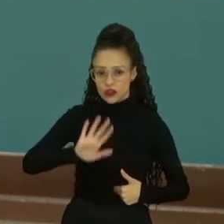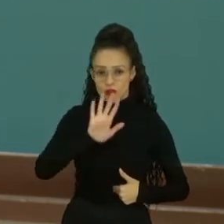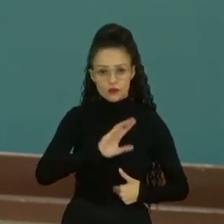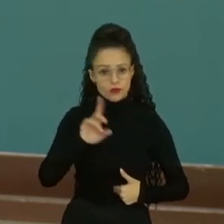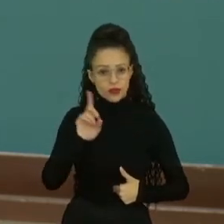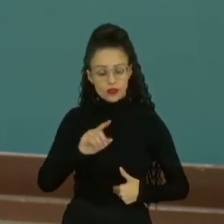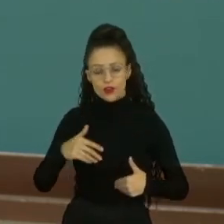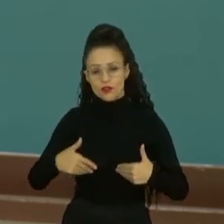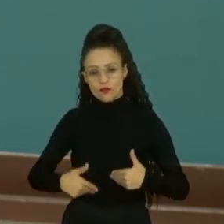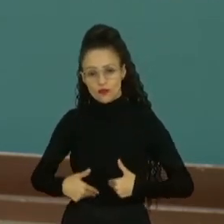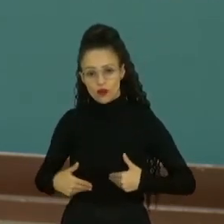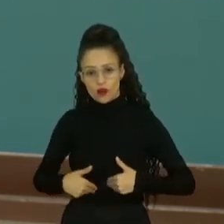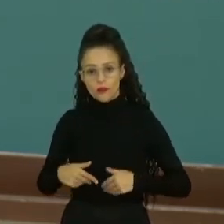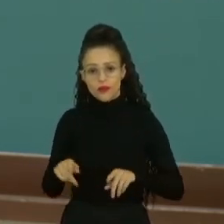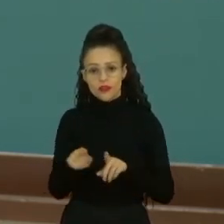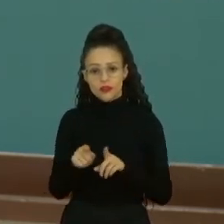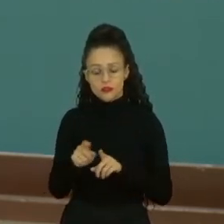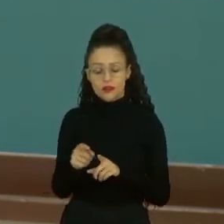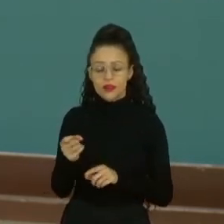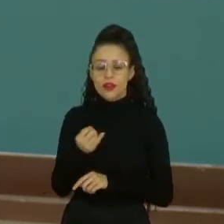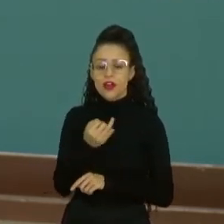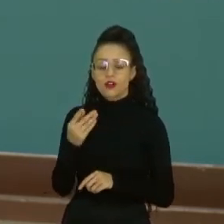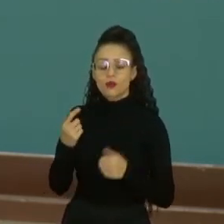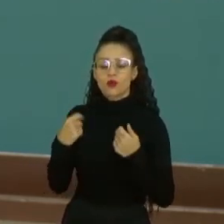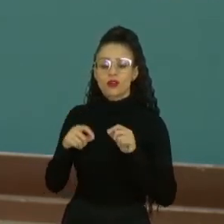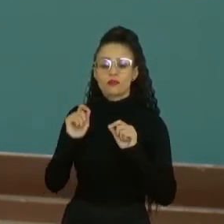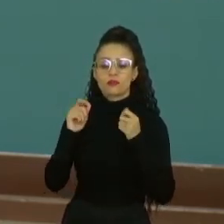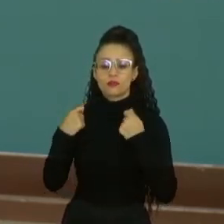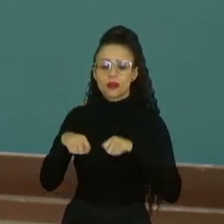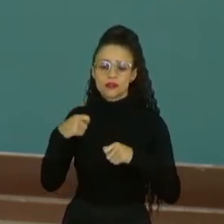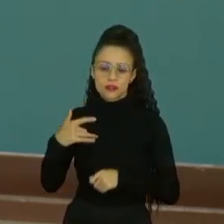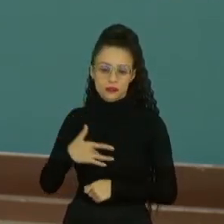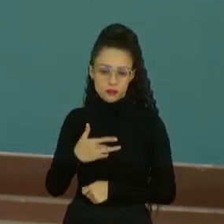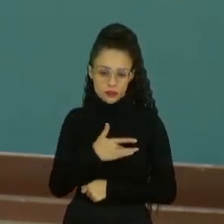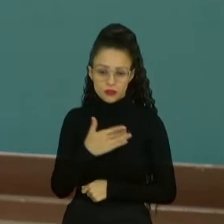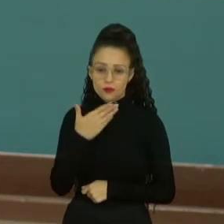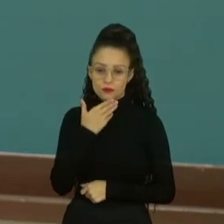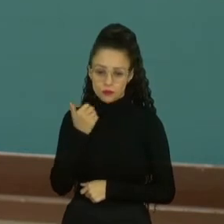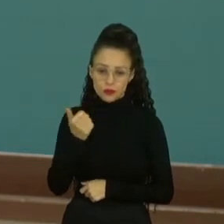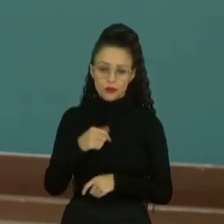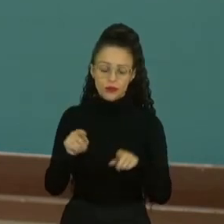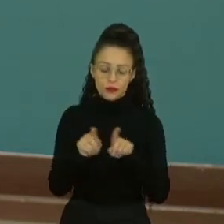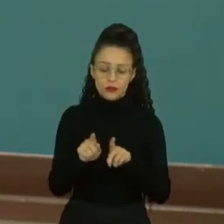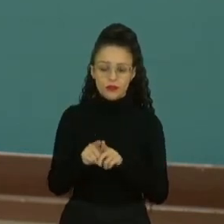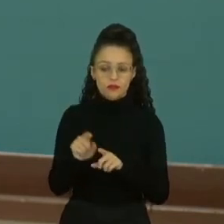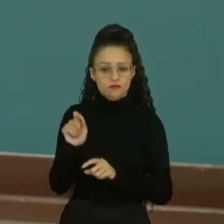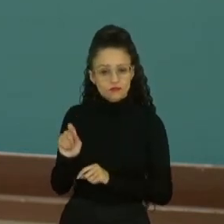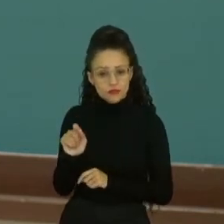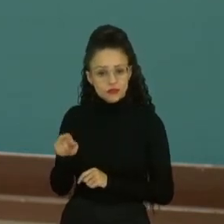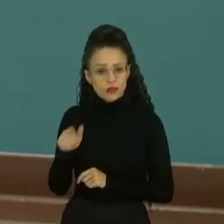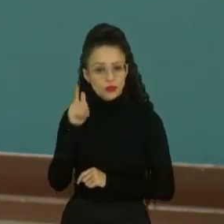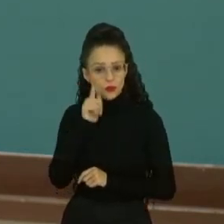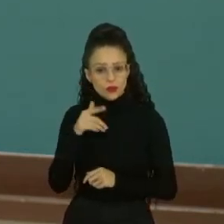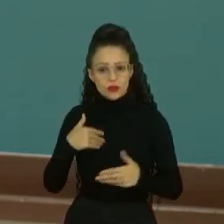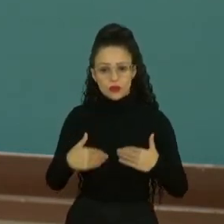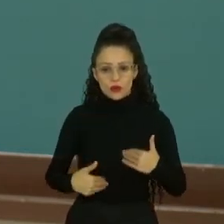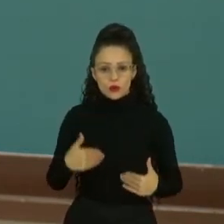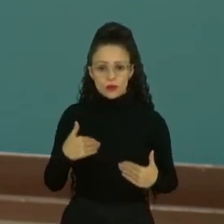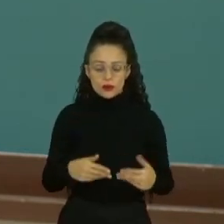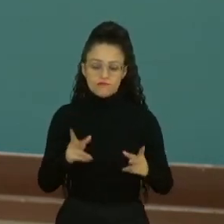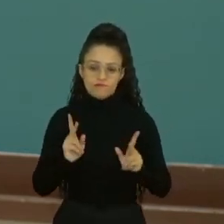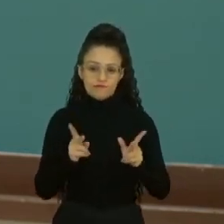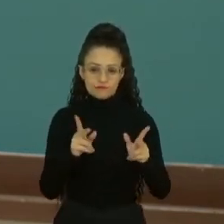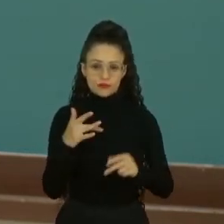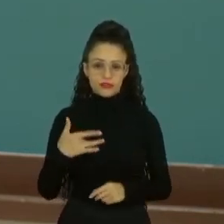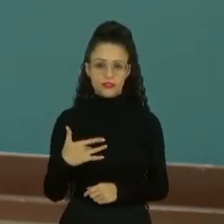é a fome de algumas condições necessárias ali, né? A pessoa para que aquele organismo ali se mantenha